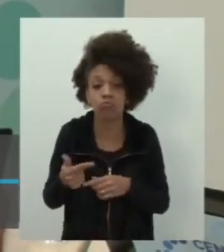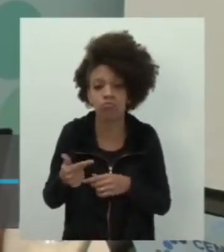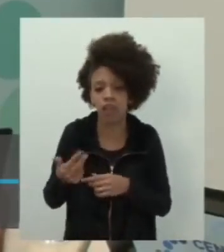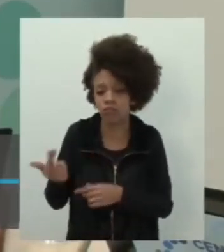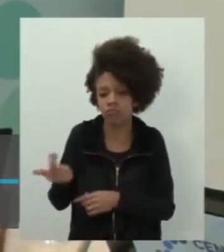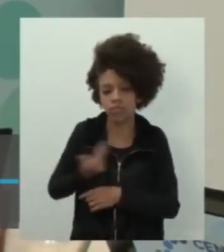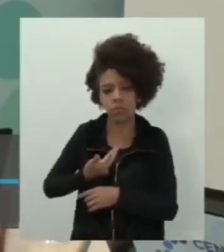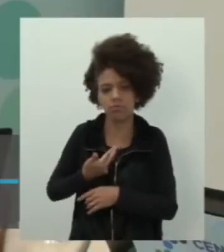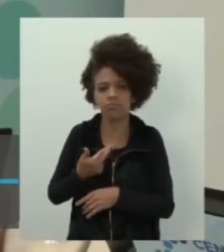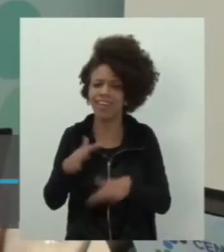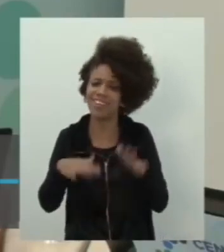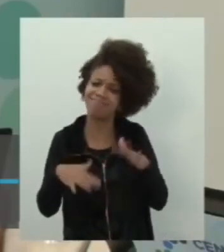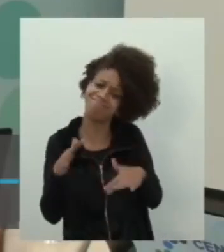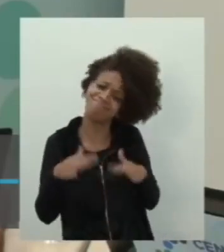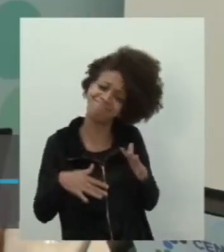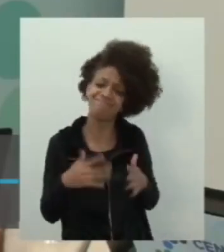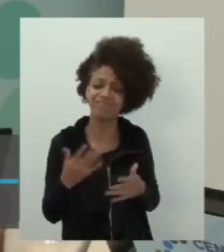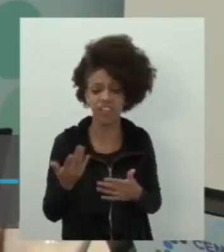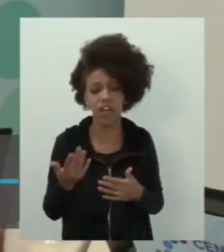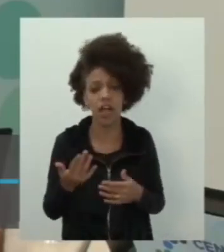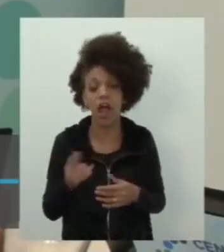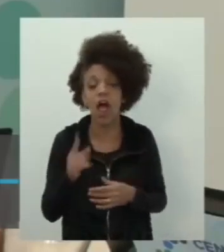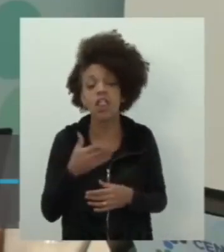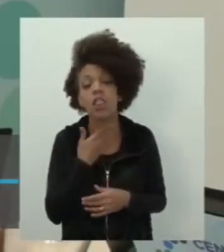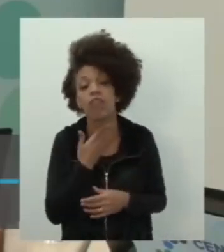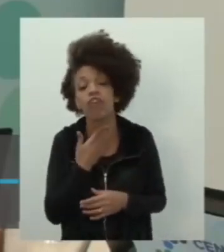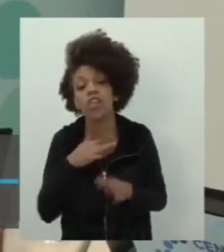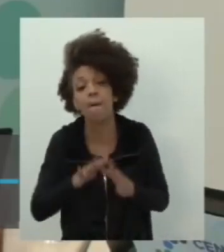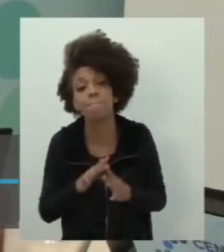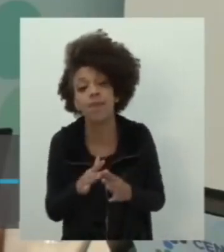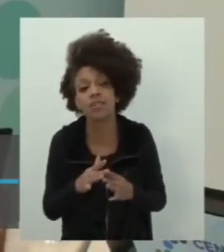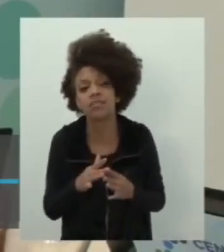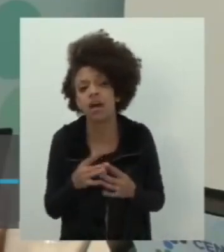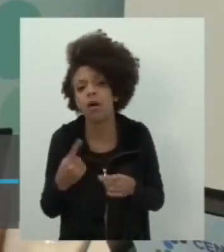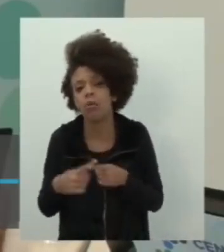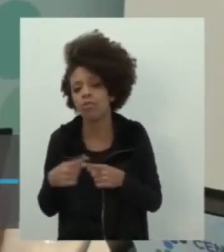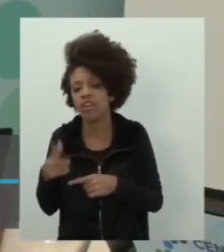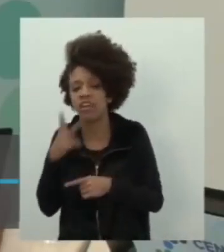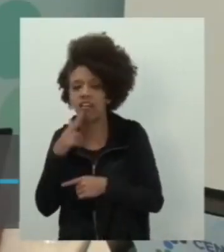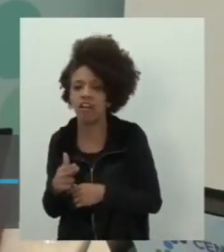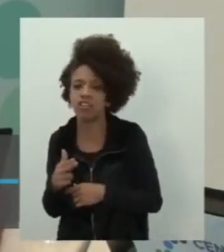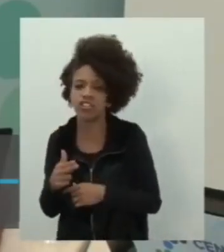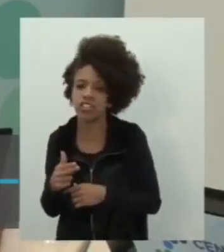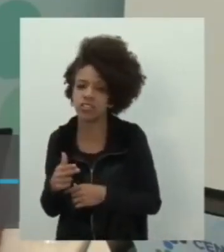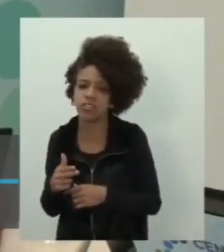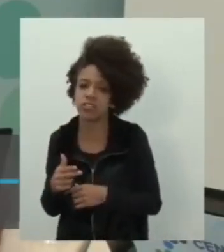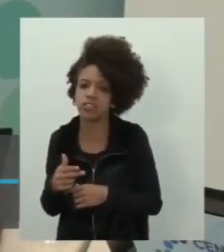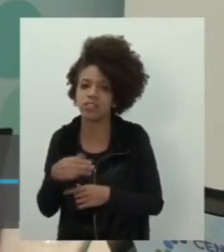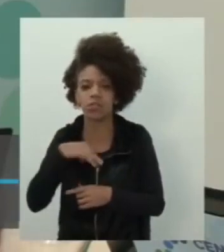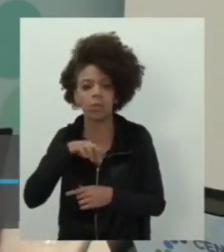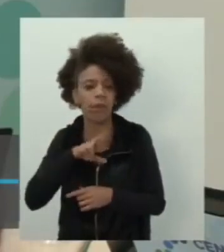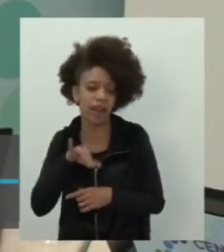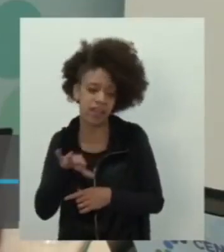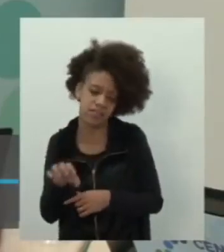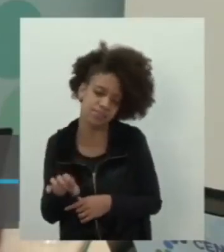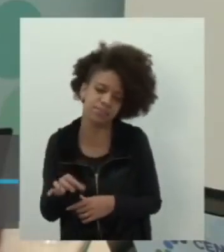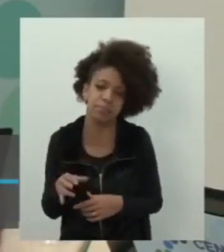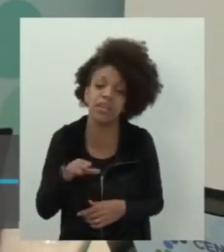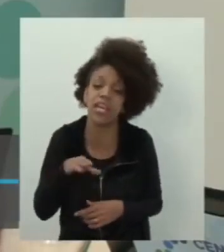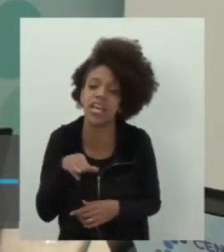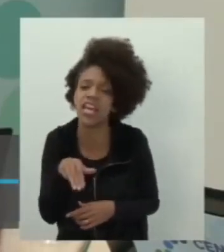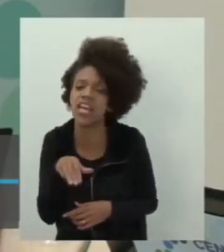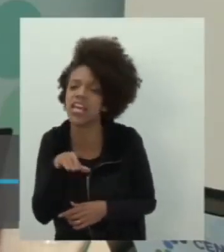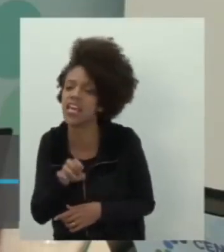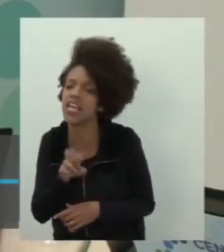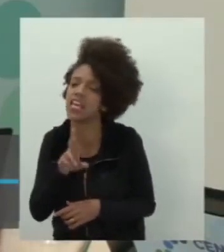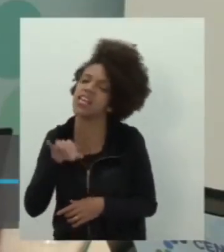por nada da voz dela, mas por ele não a se achar digno da mulher amada. Então, tire um print da tela, tá? Mas assim,